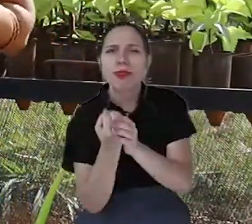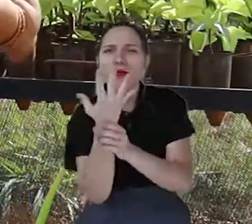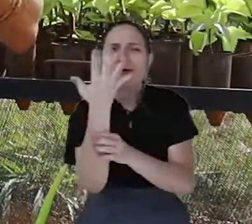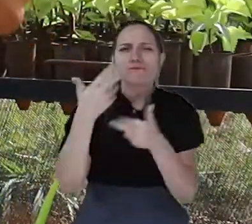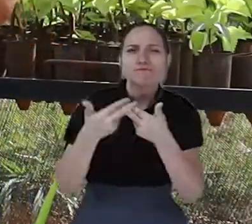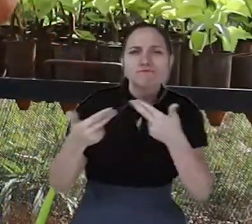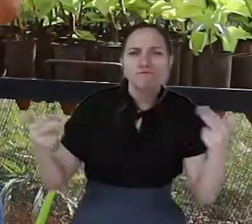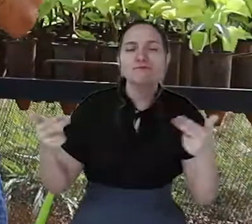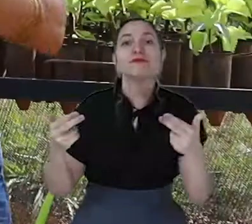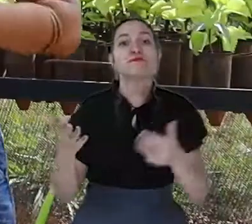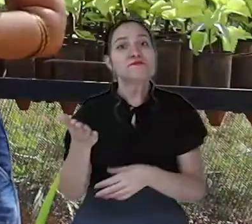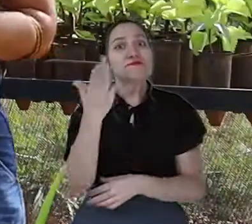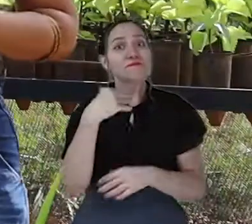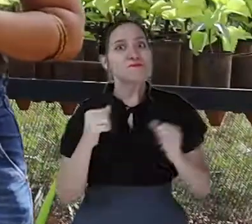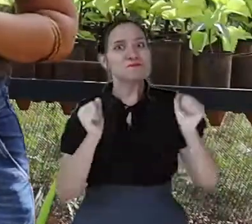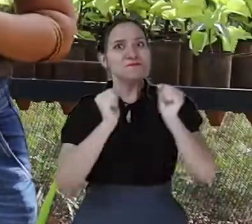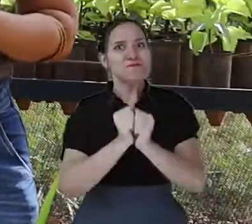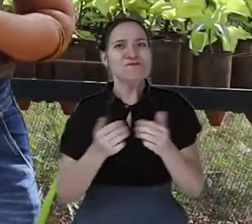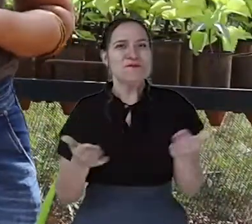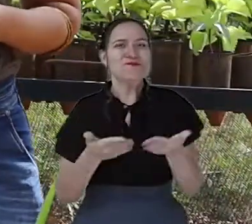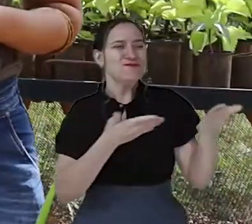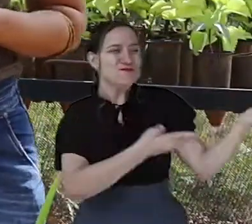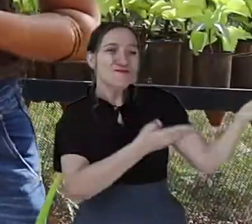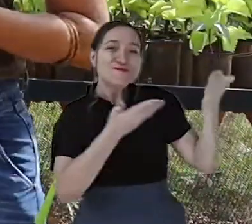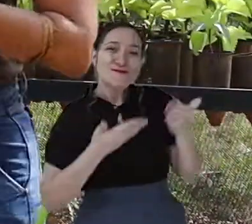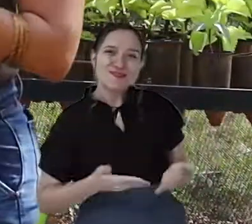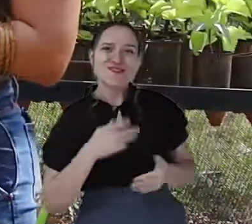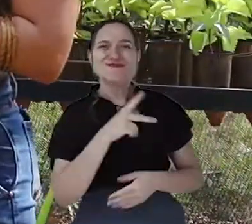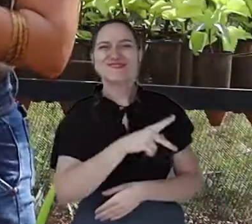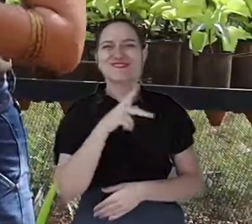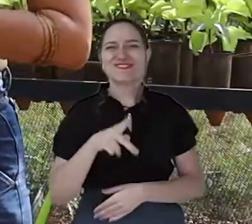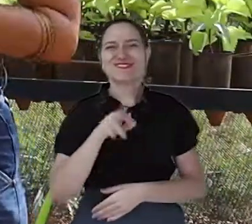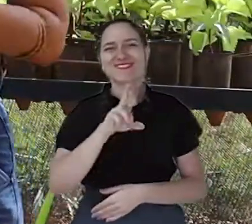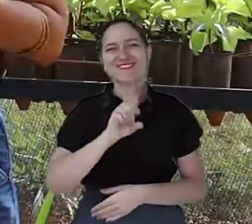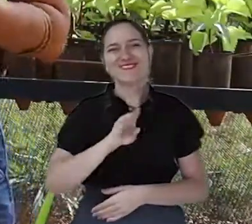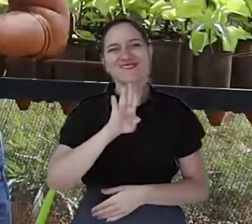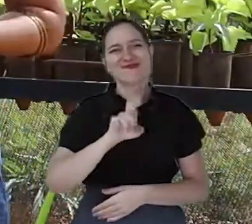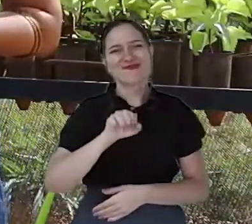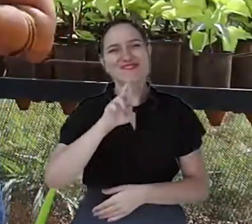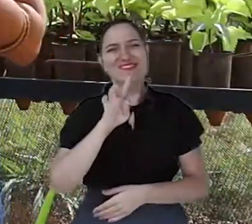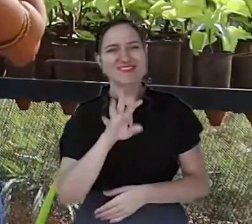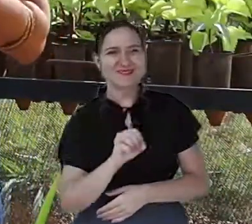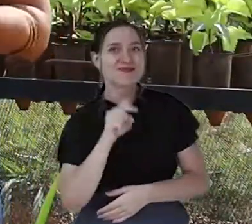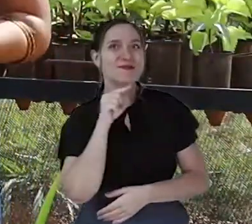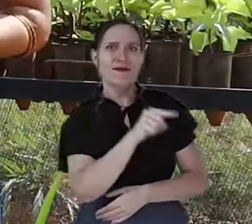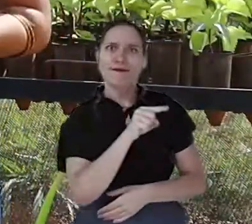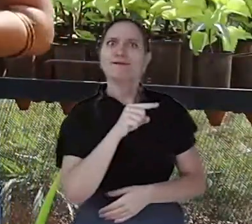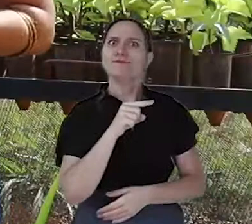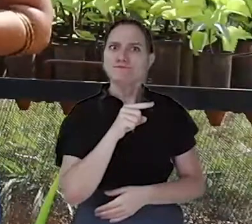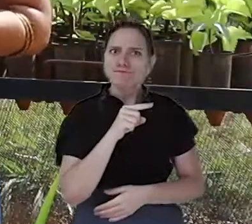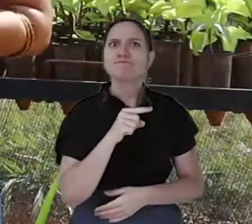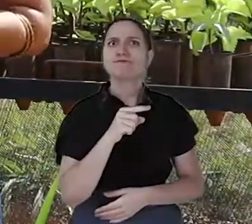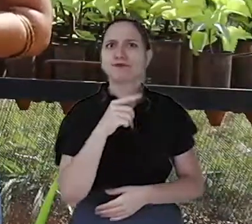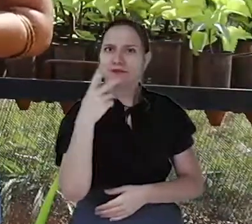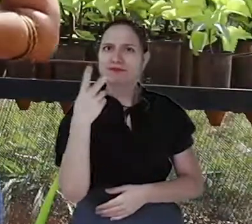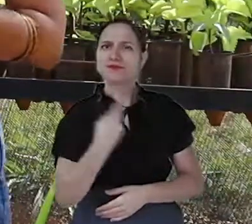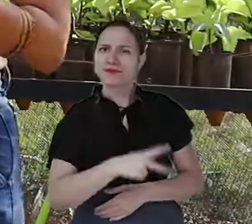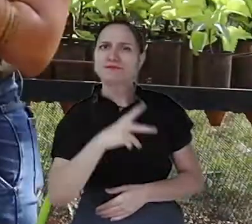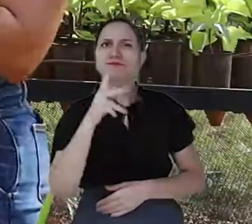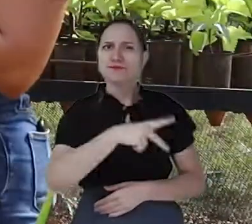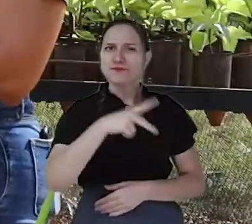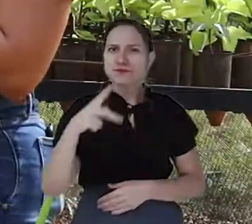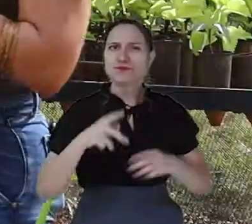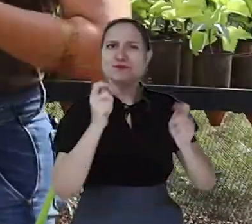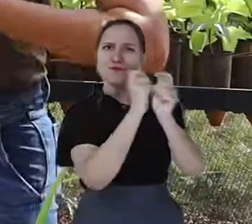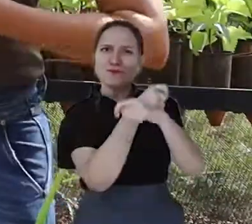vem comigo porque eu estou com um super convidado aqui hoje. Estou com o professor Roberto Malheiros, um grande especialista, um grande professor aqui da PUC.